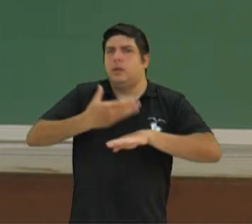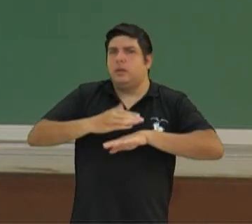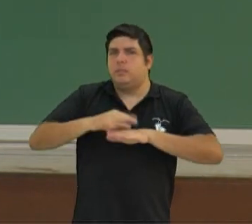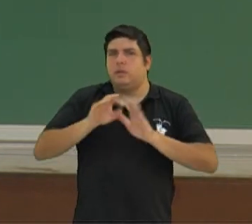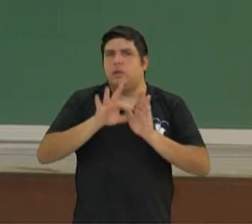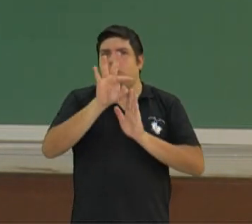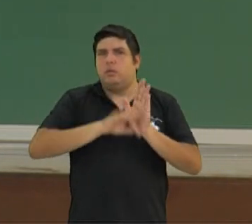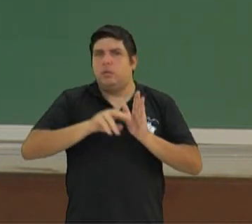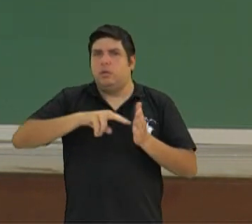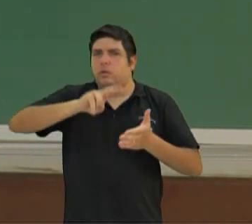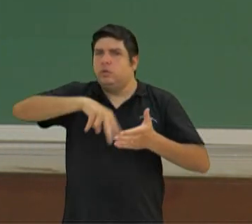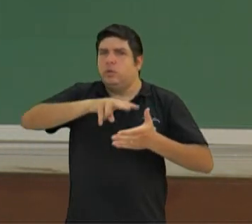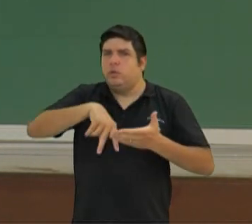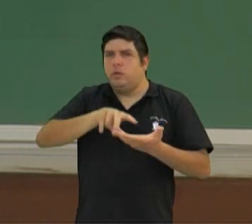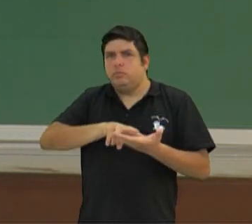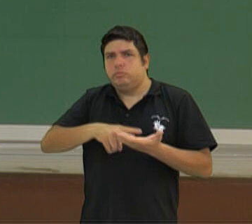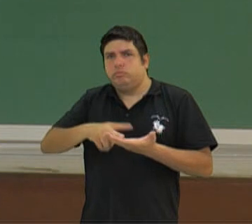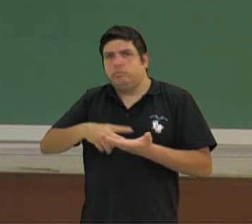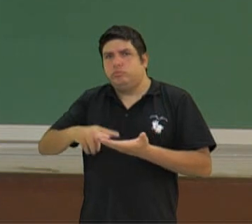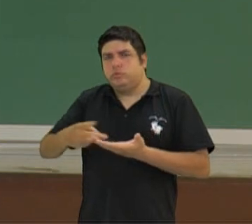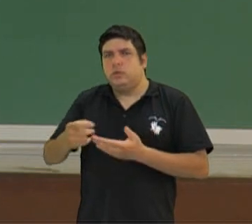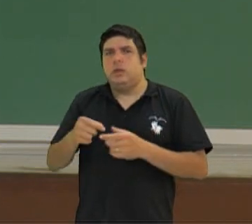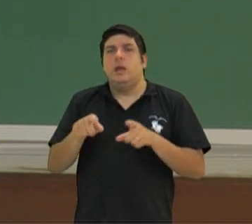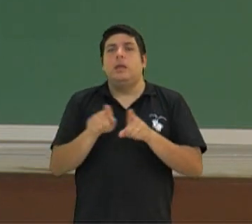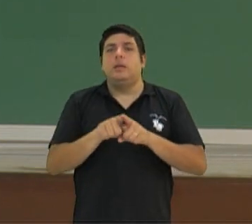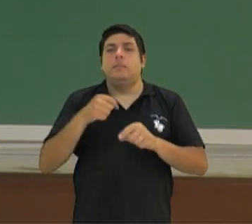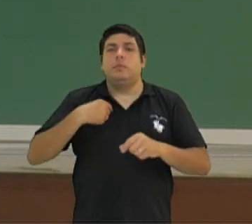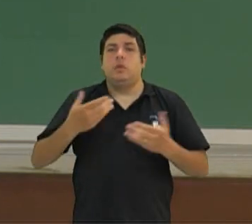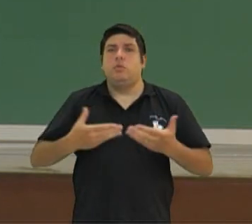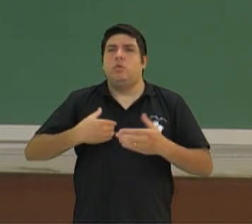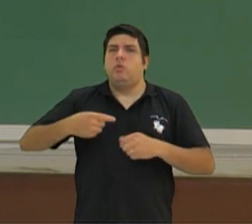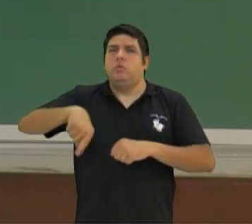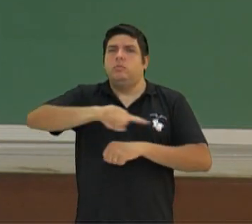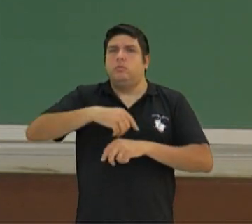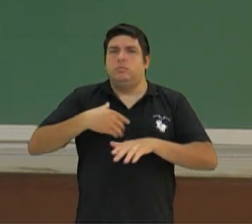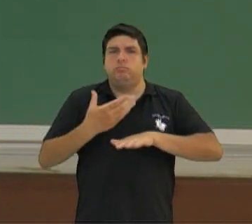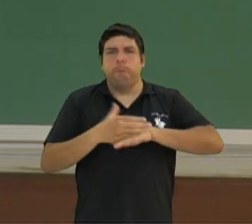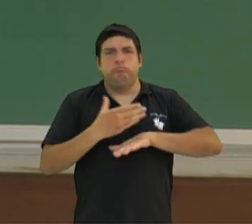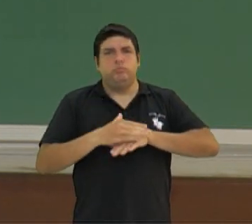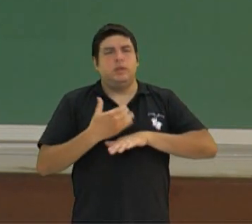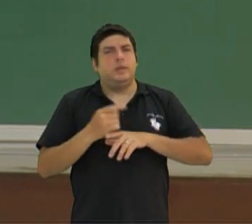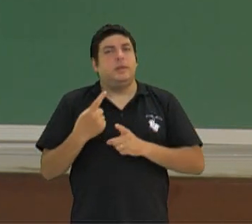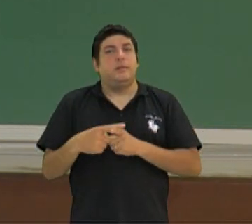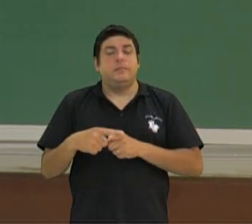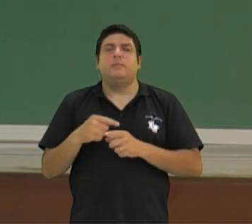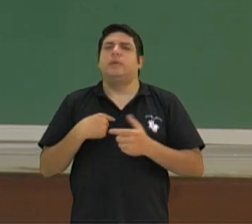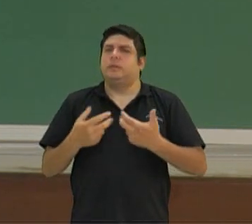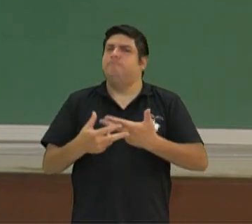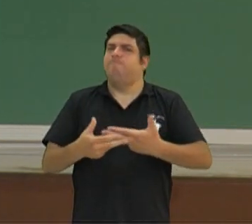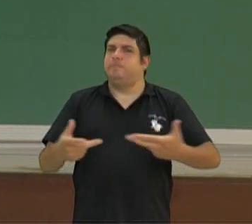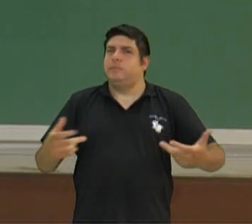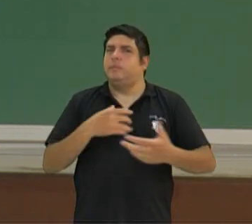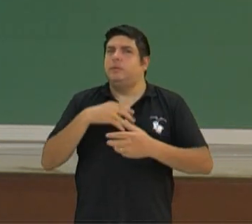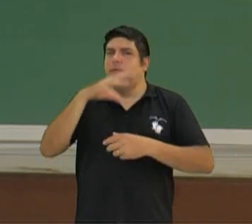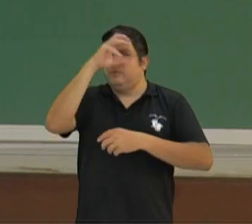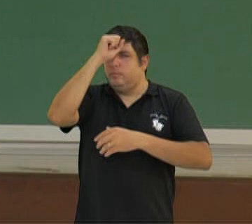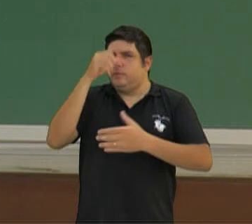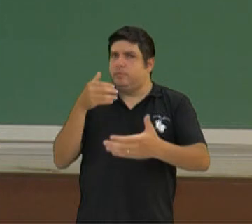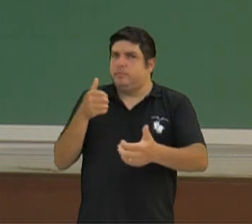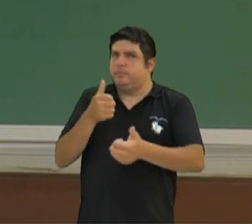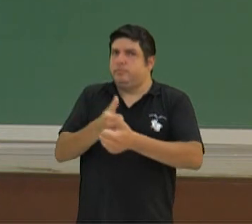provas do Enem se baseiam em interpretação de texto. Então, vamos continuar trabalhando aí, meu filho, porque temos muita coisa ainda para poder fazer até o final do